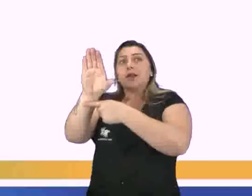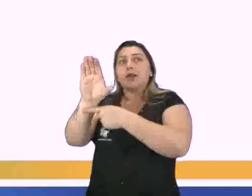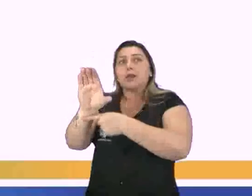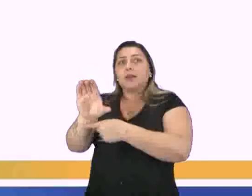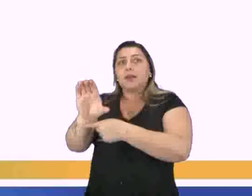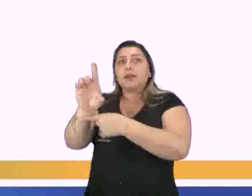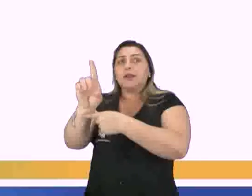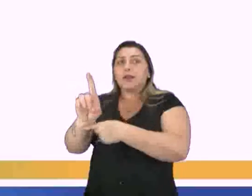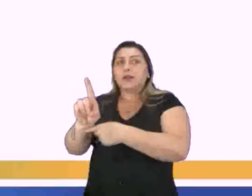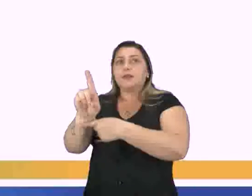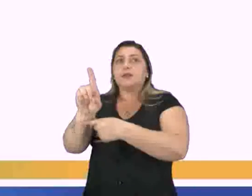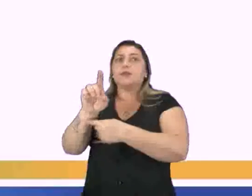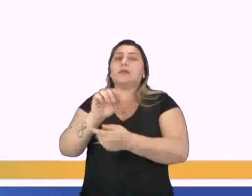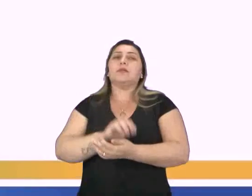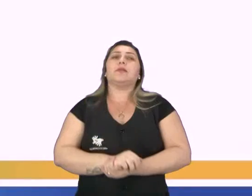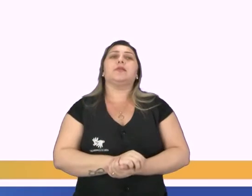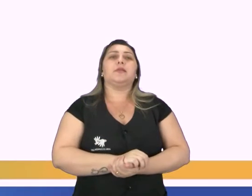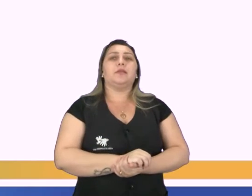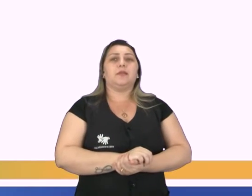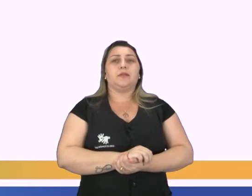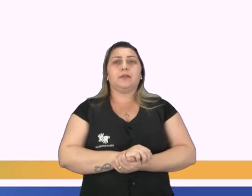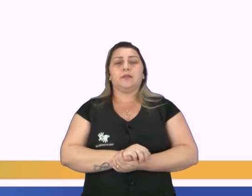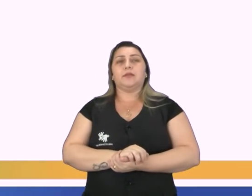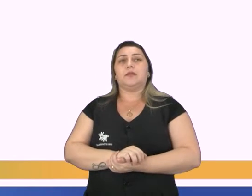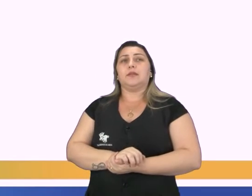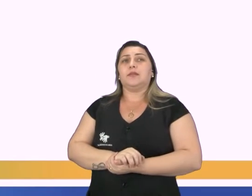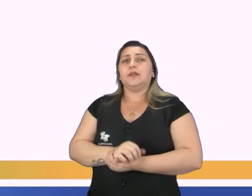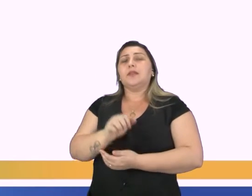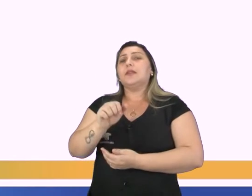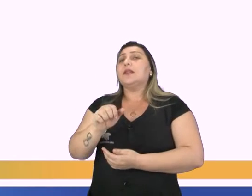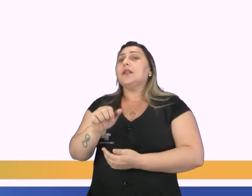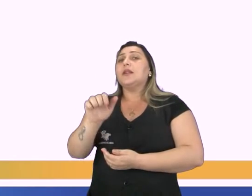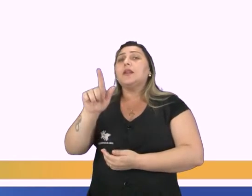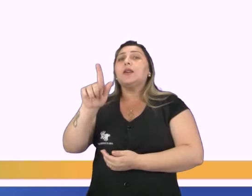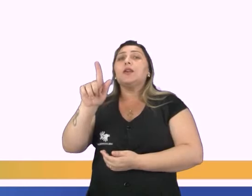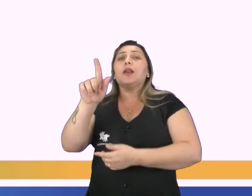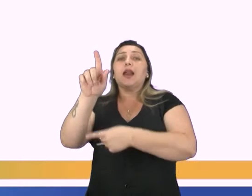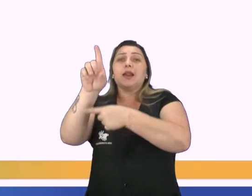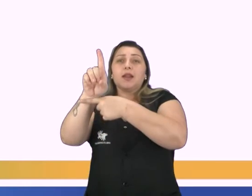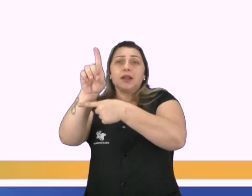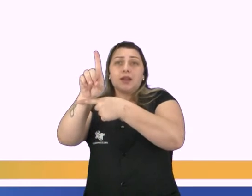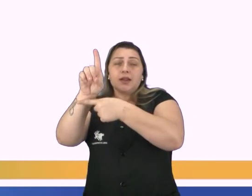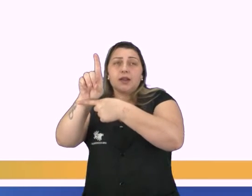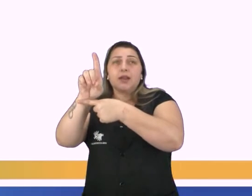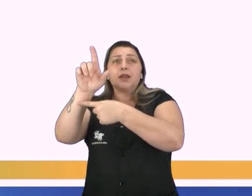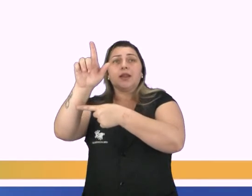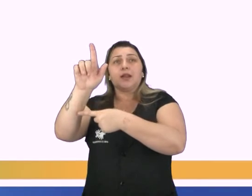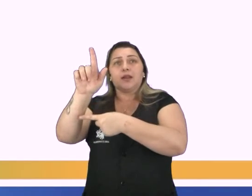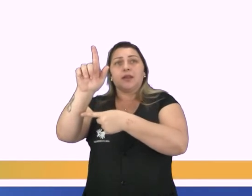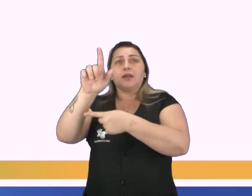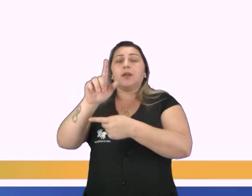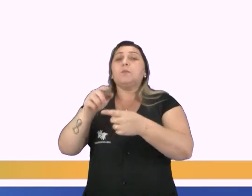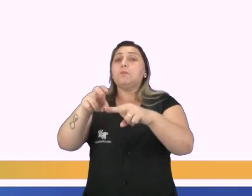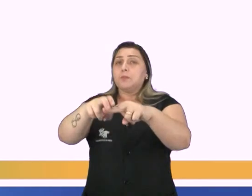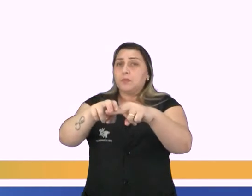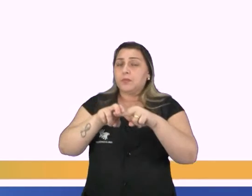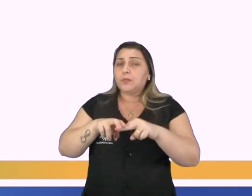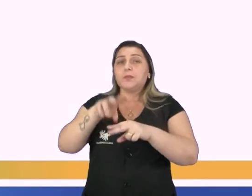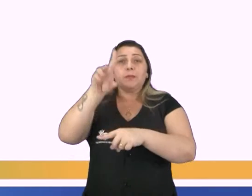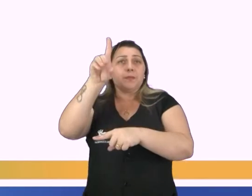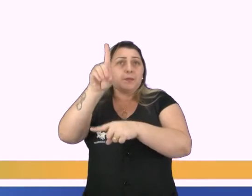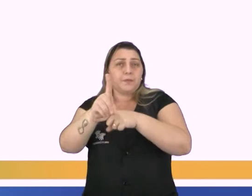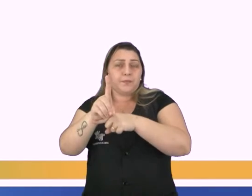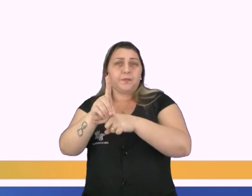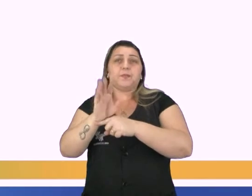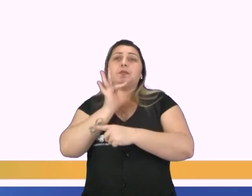gostava, gostou, gostará ou gostaria? Quem não, gostaria. É o futuro do pretérito. Por isso, alternativa